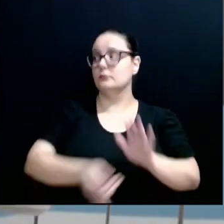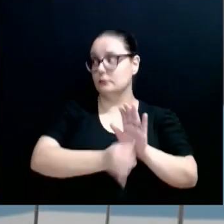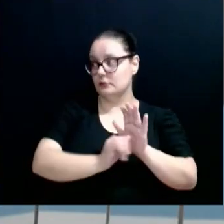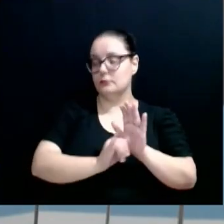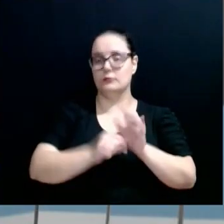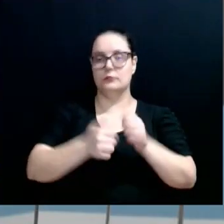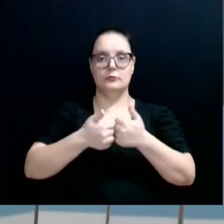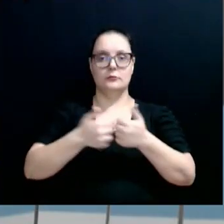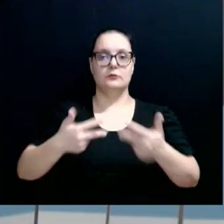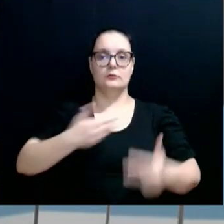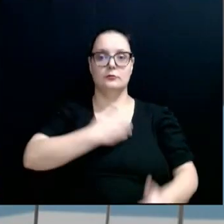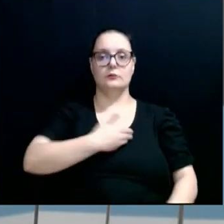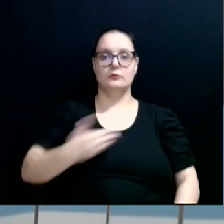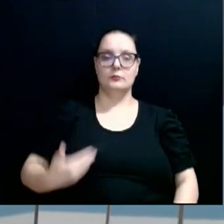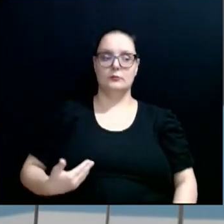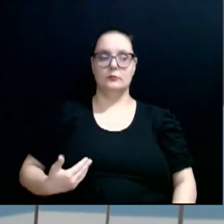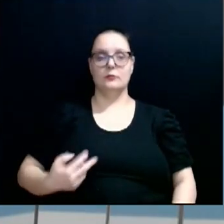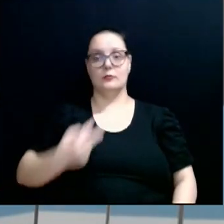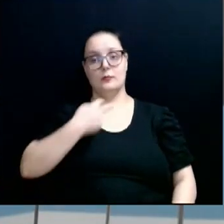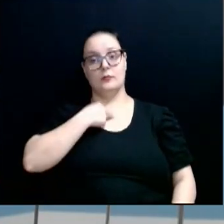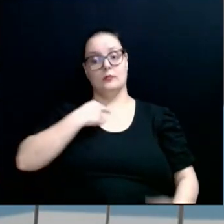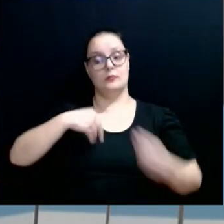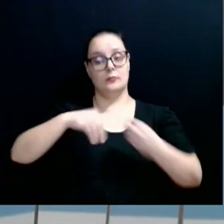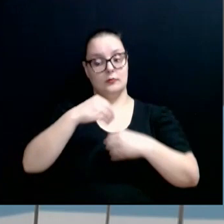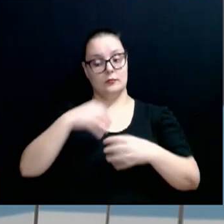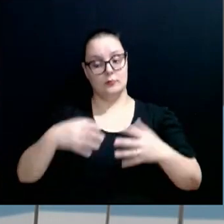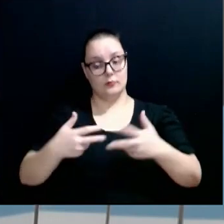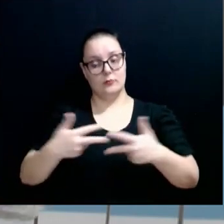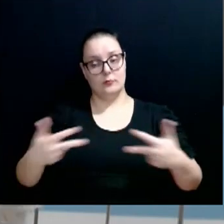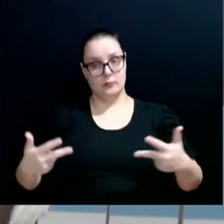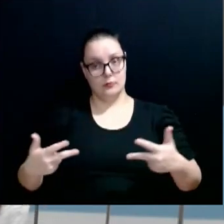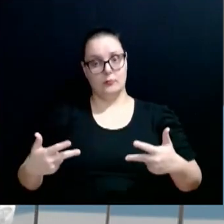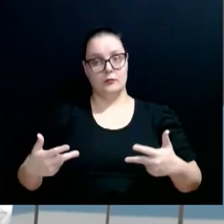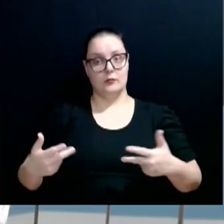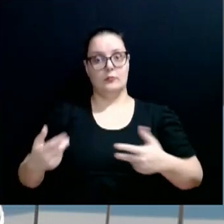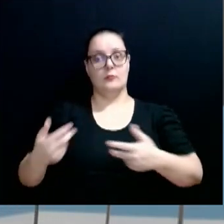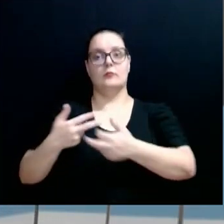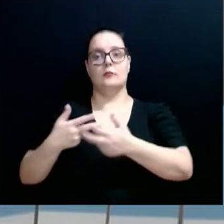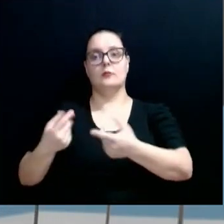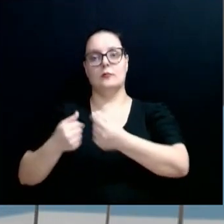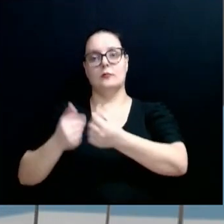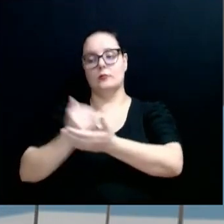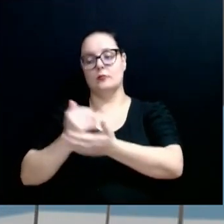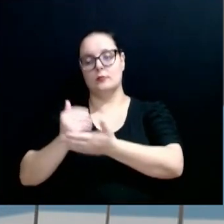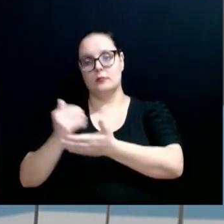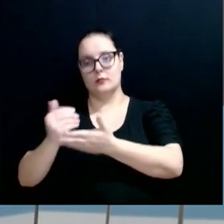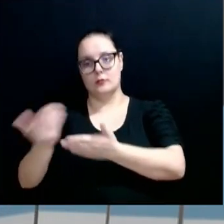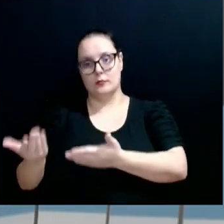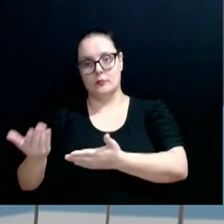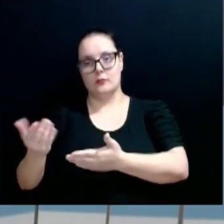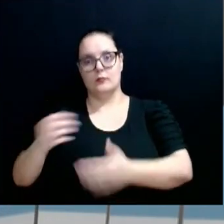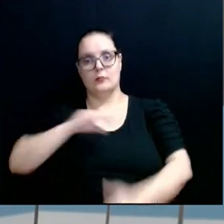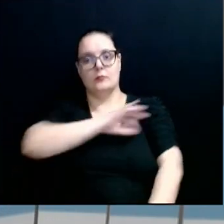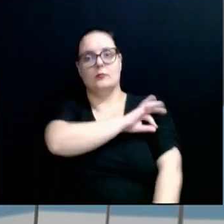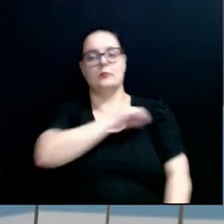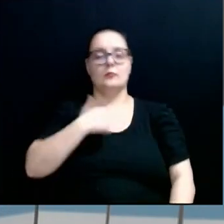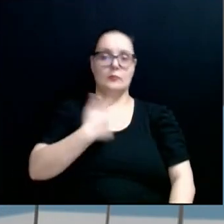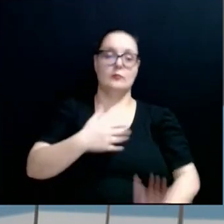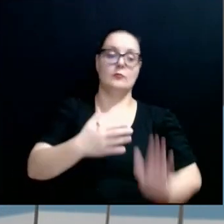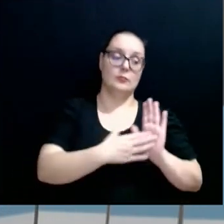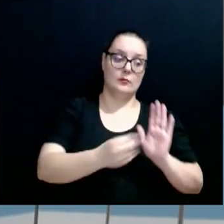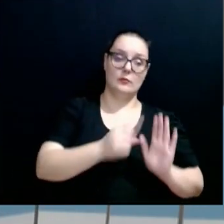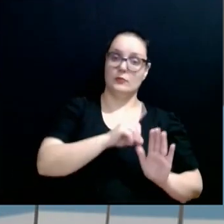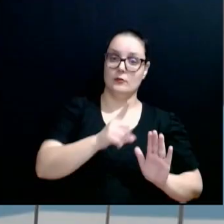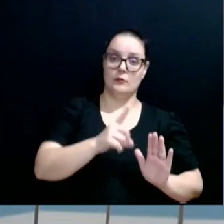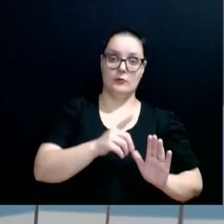gente não poderia misturar as coisas, né? Uma coisa é você financiar carro, a prefeitura financiar, e no nosso modelo a gente não está prevendo